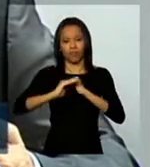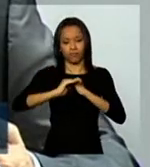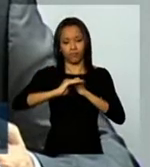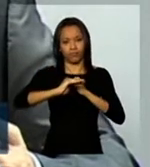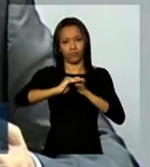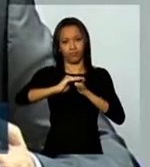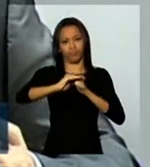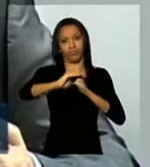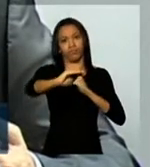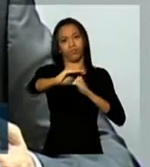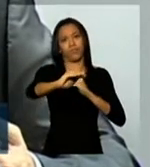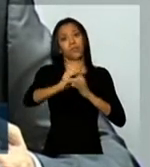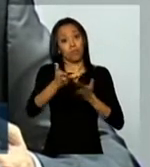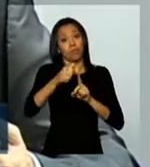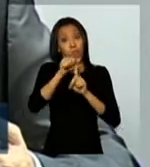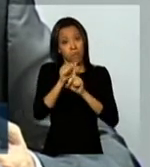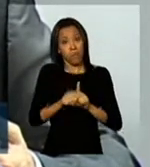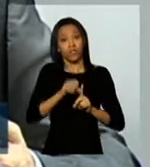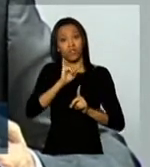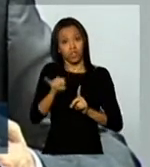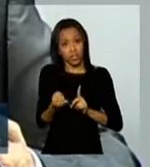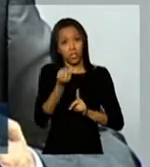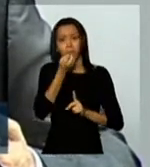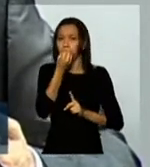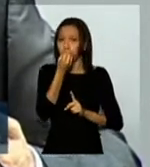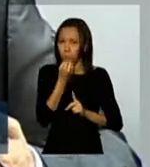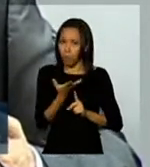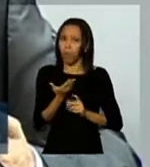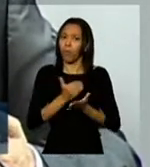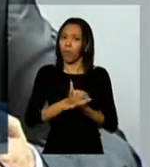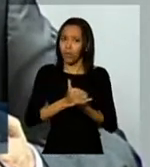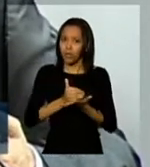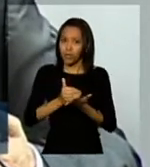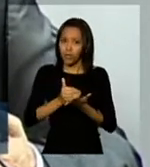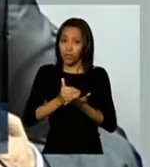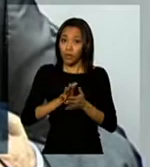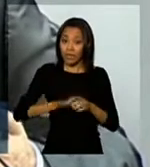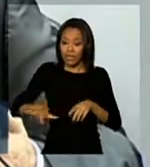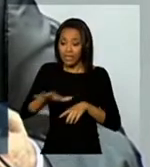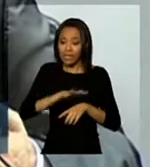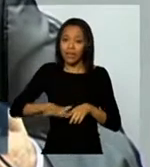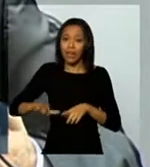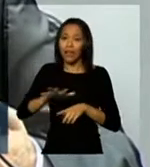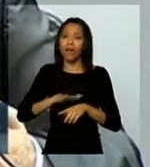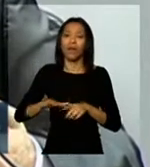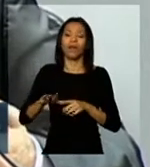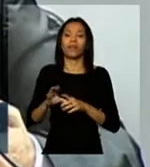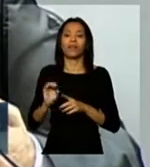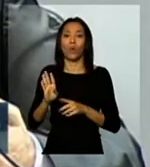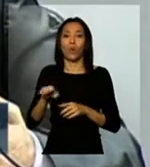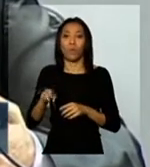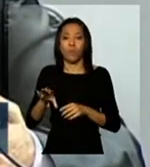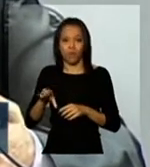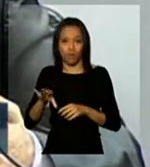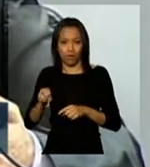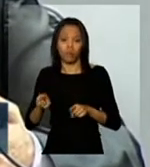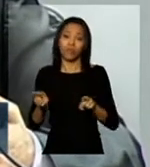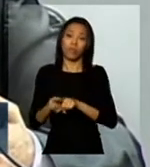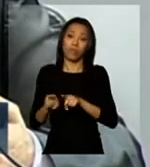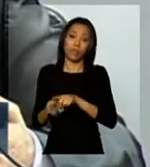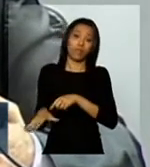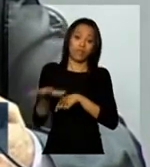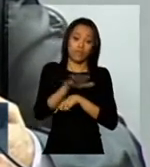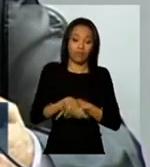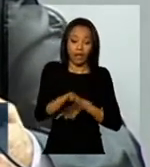próximo ano. Janeiro começou com um bom desempenho do setor de comércio, a agricultura também vai ter uma